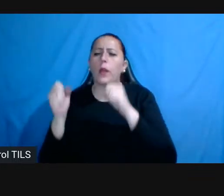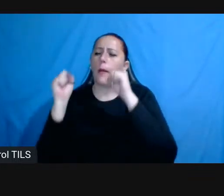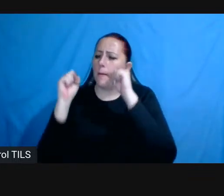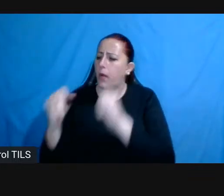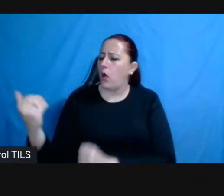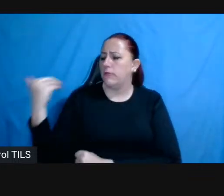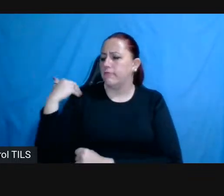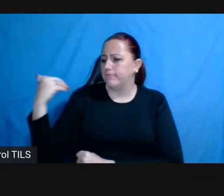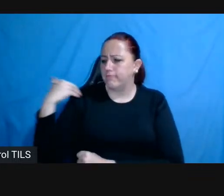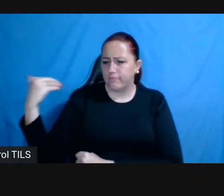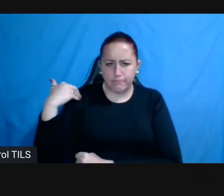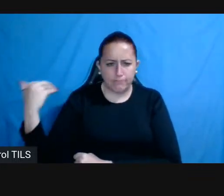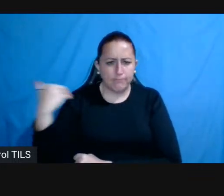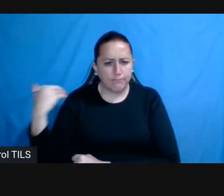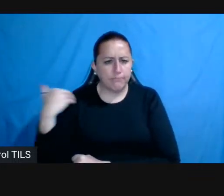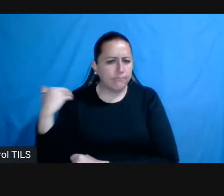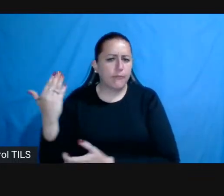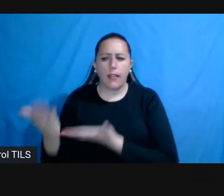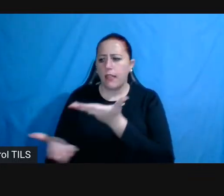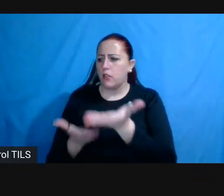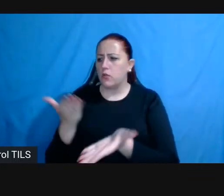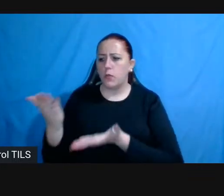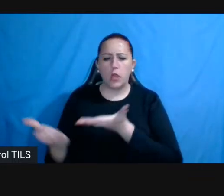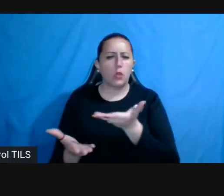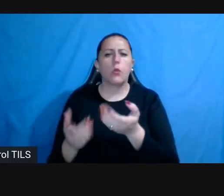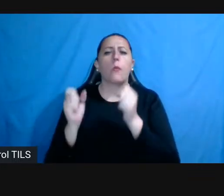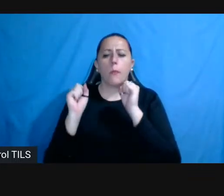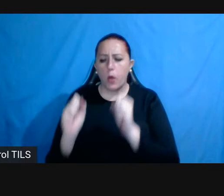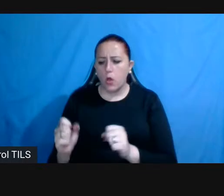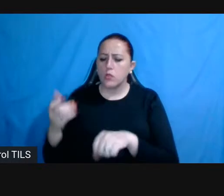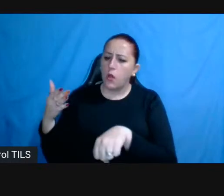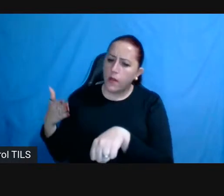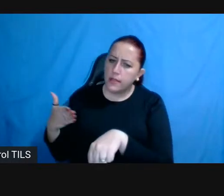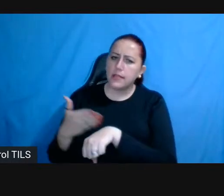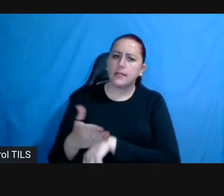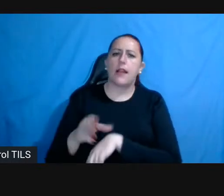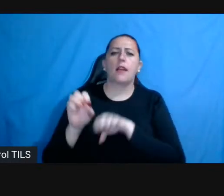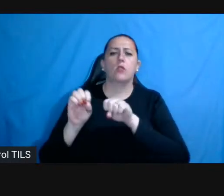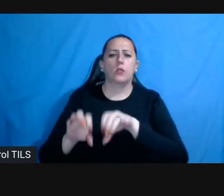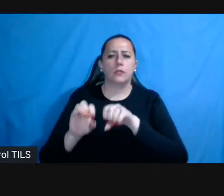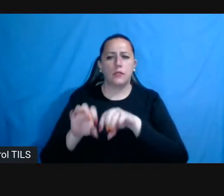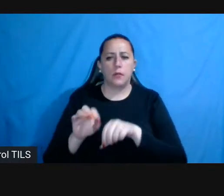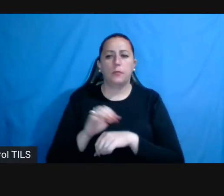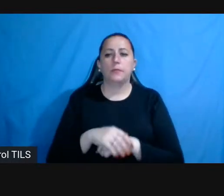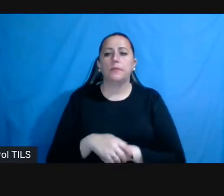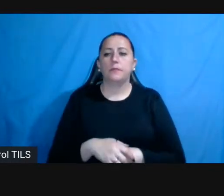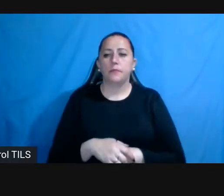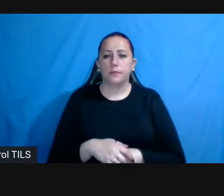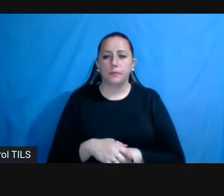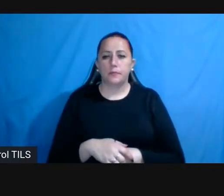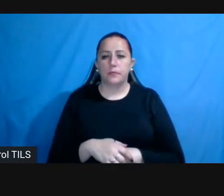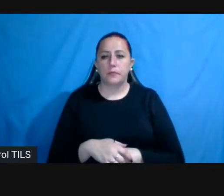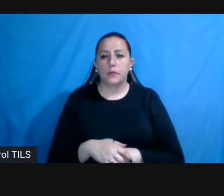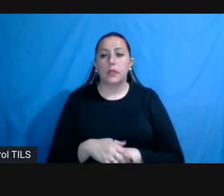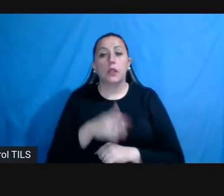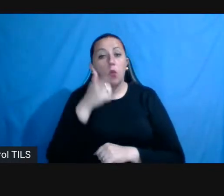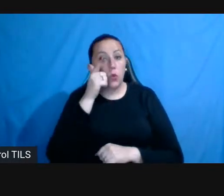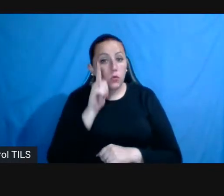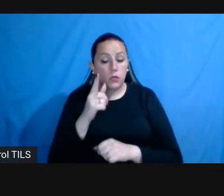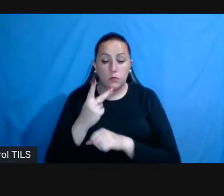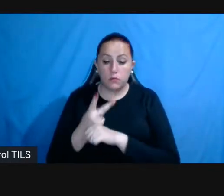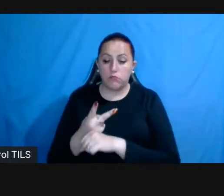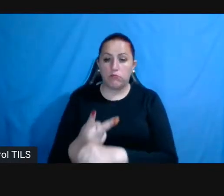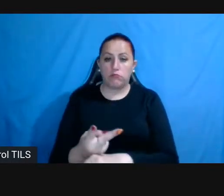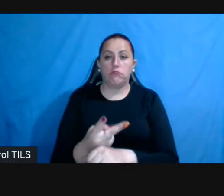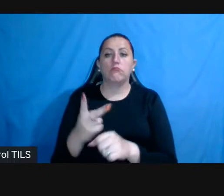atendê-los, para que vocês possam, então, acessarem essa educação que estão buscando conosco.